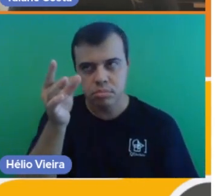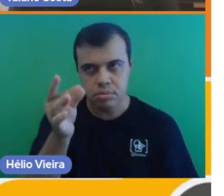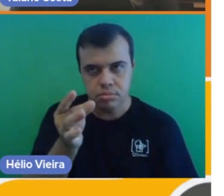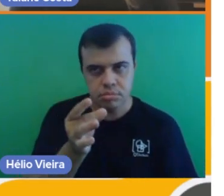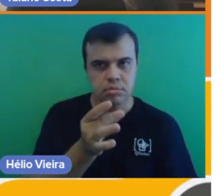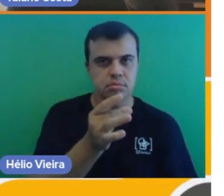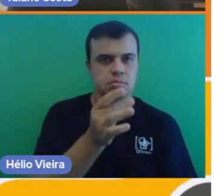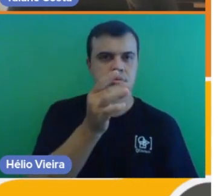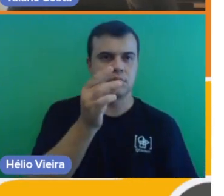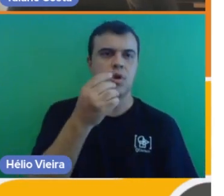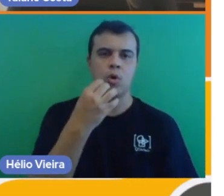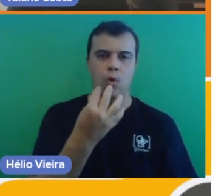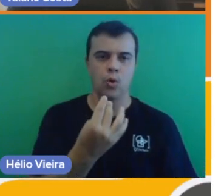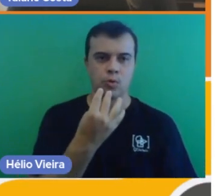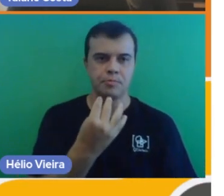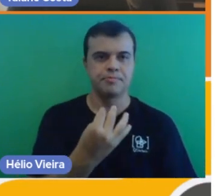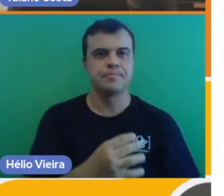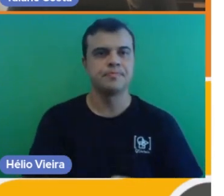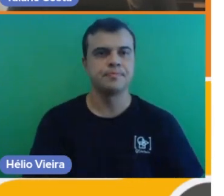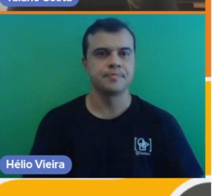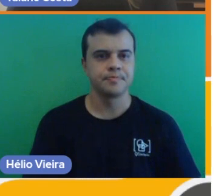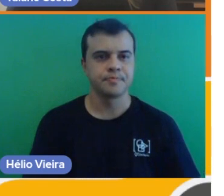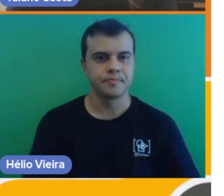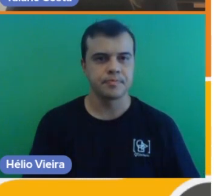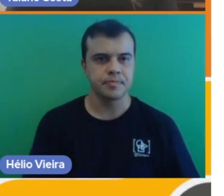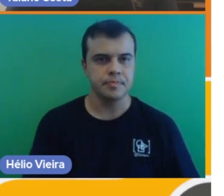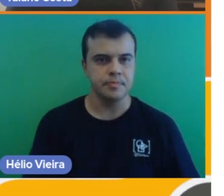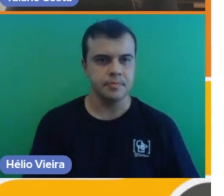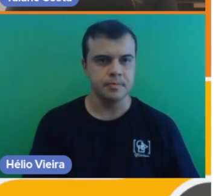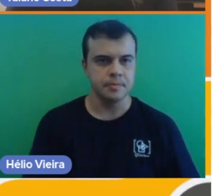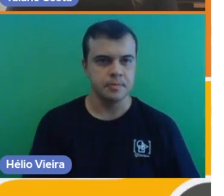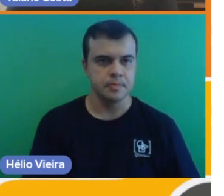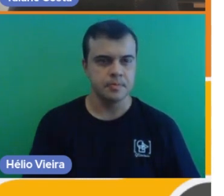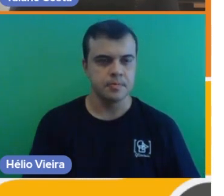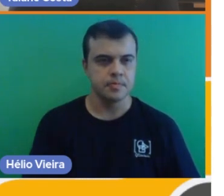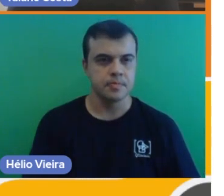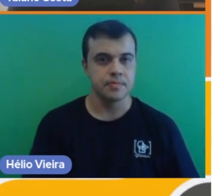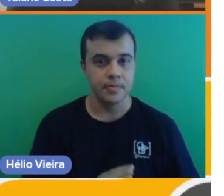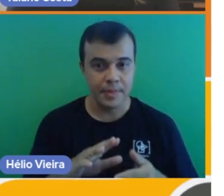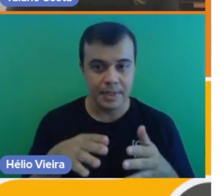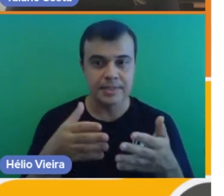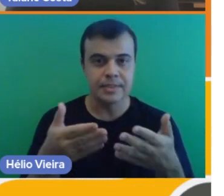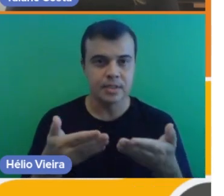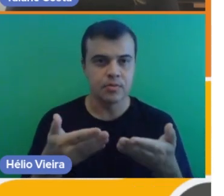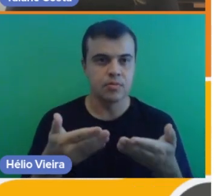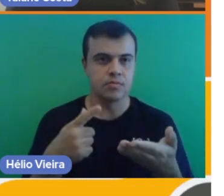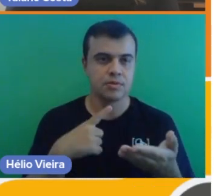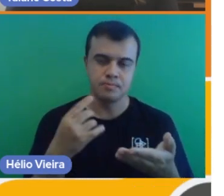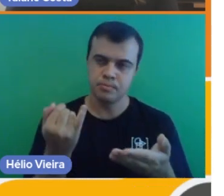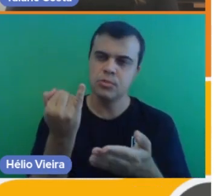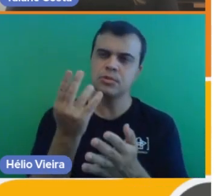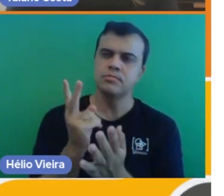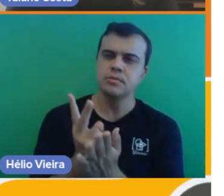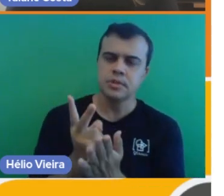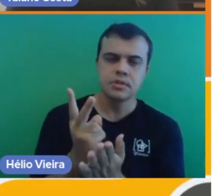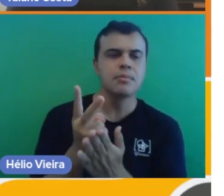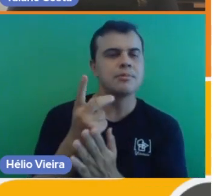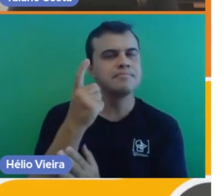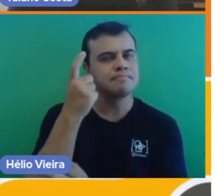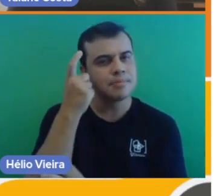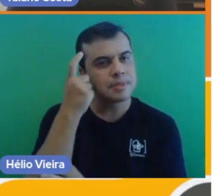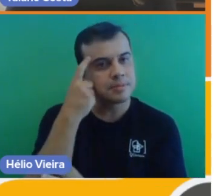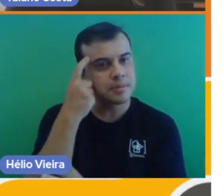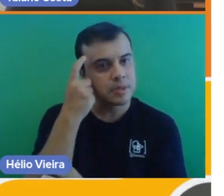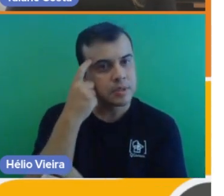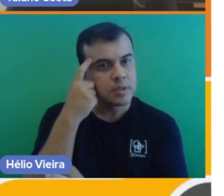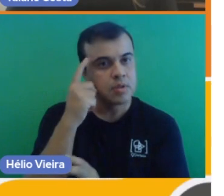desenho, né, com a cor. Então, É importante sempre, né, fazer reflexões